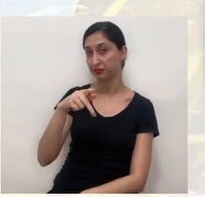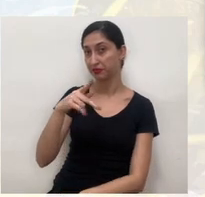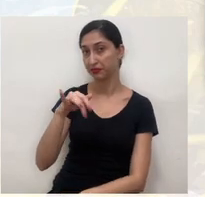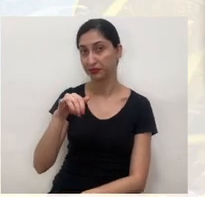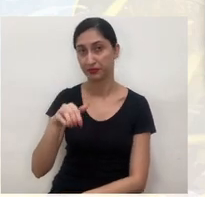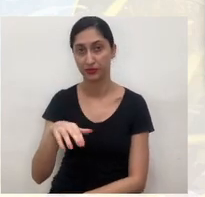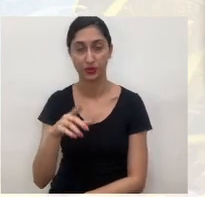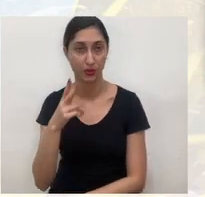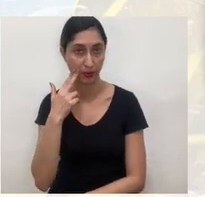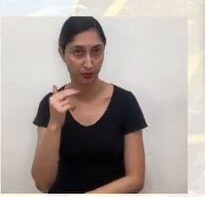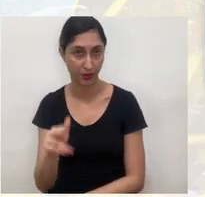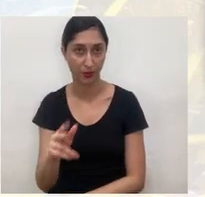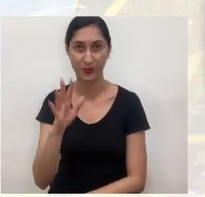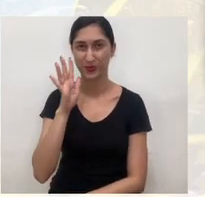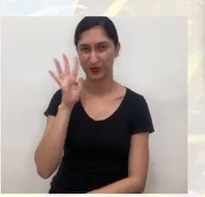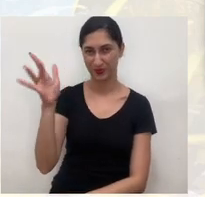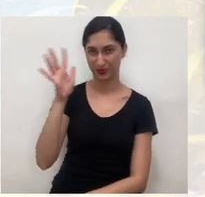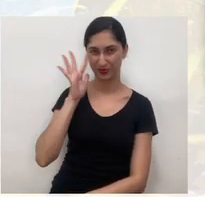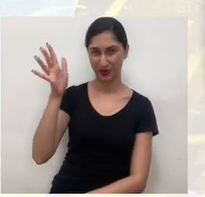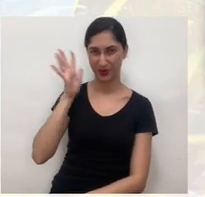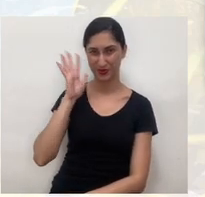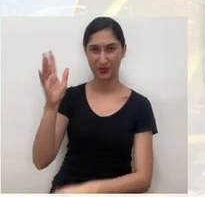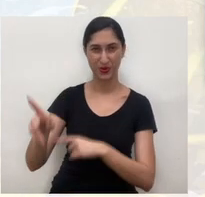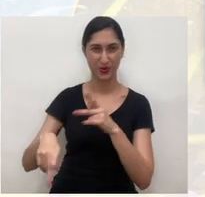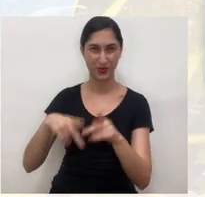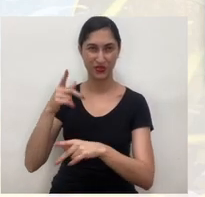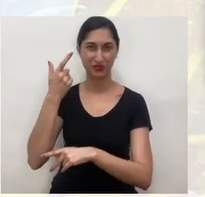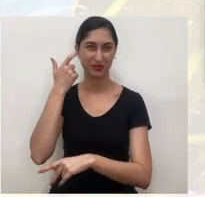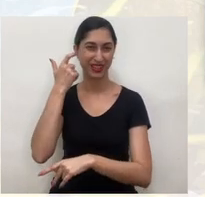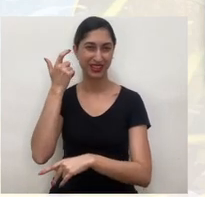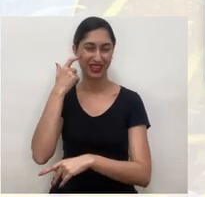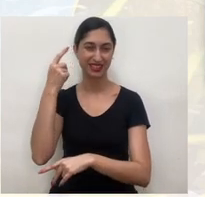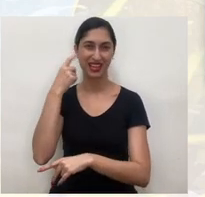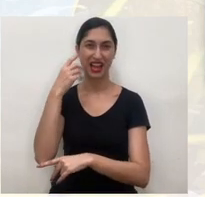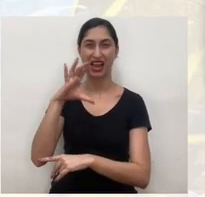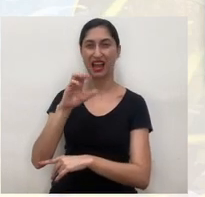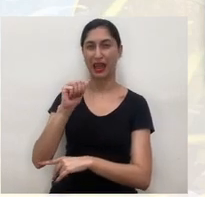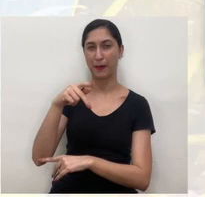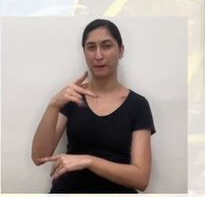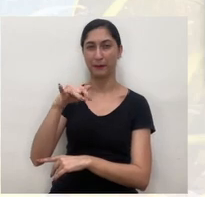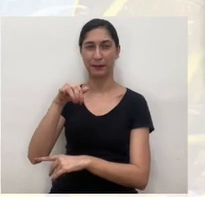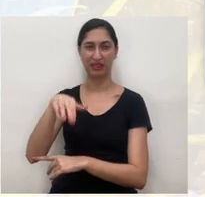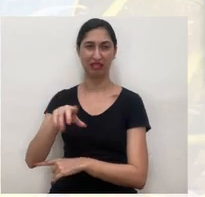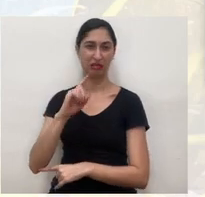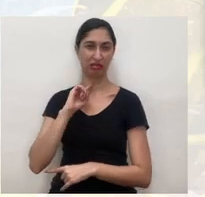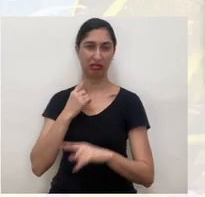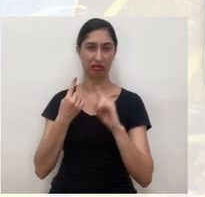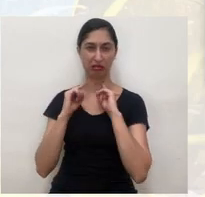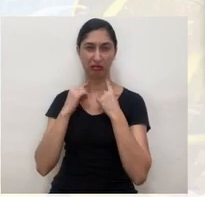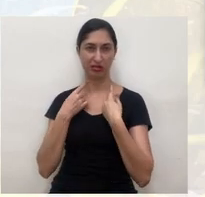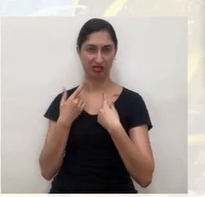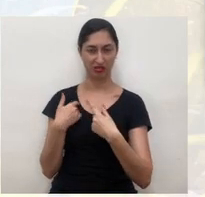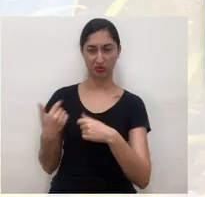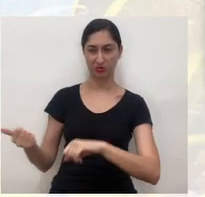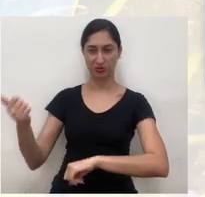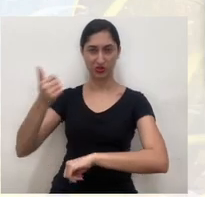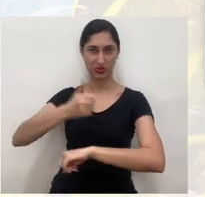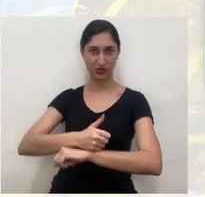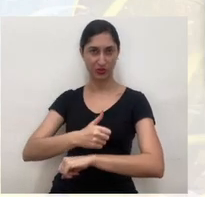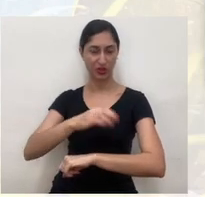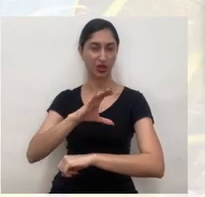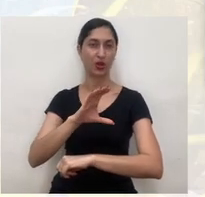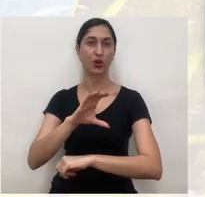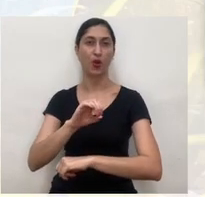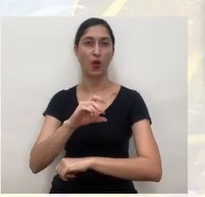do povo, capim é uma coisa suja, uma planta. Eu não vou usar isso no lugar de um copo de leite, ou de um antúrio, ou de uma